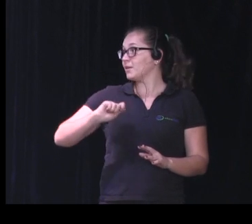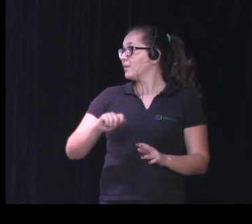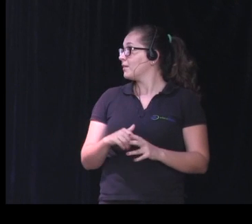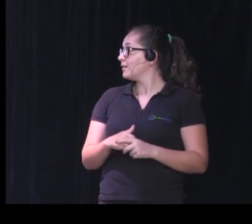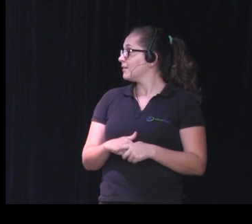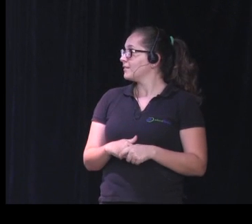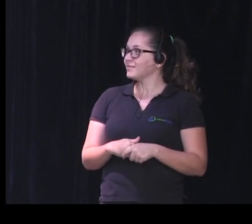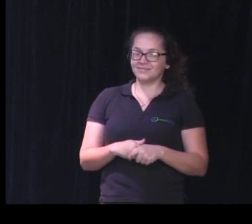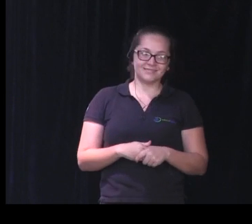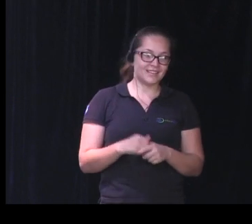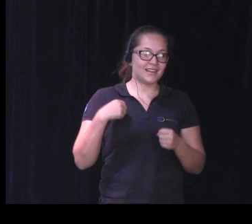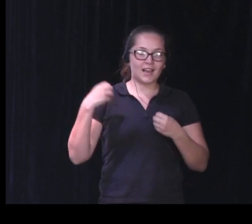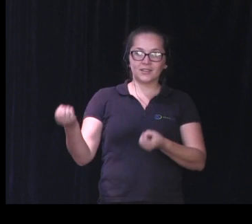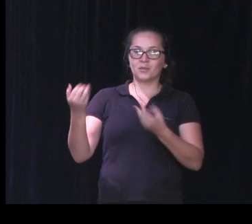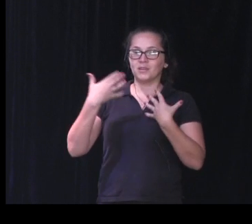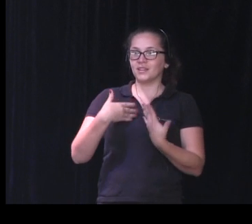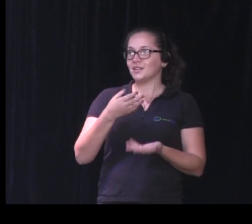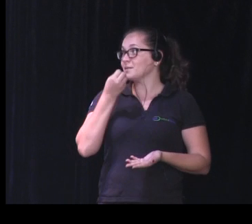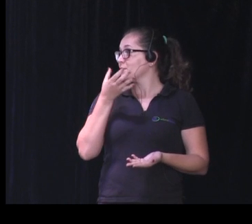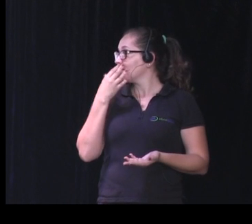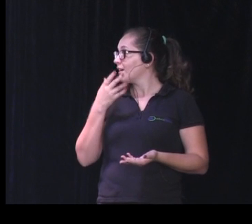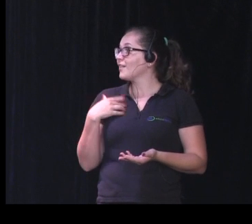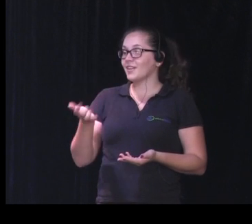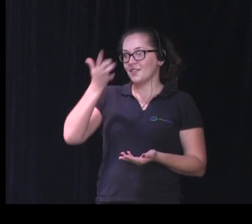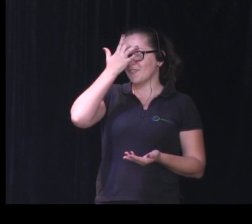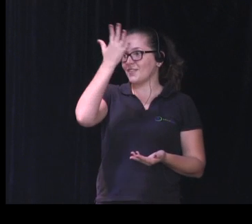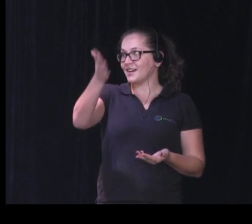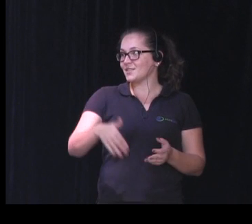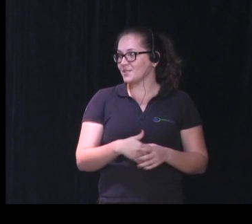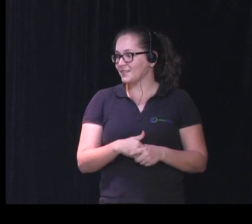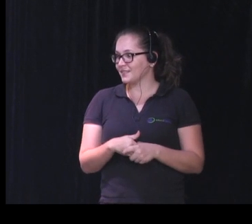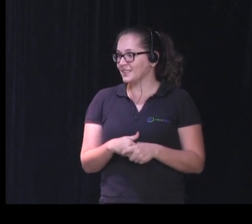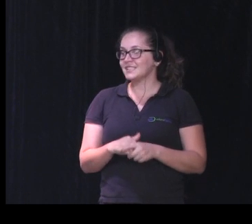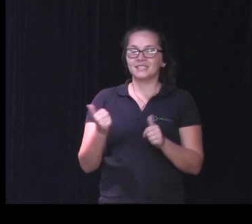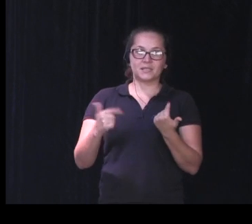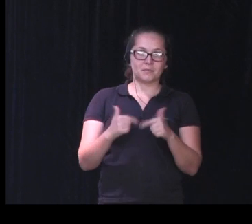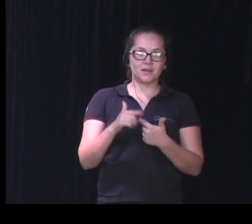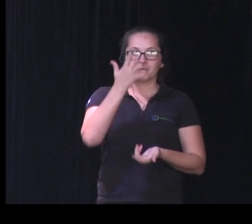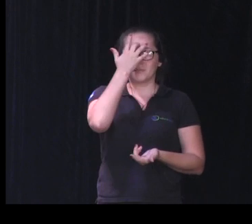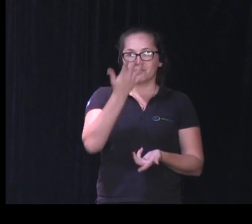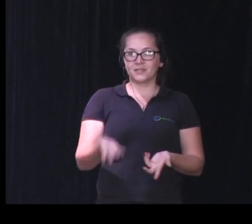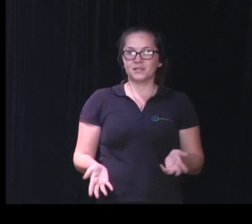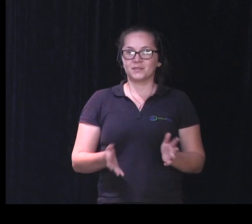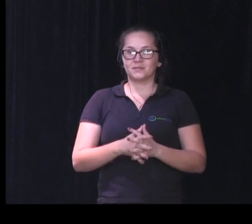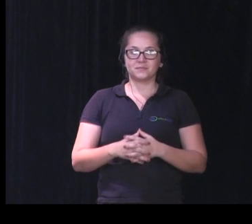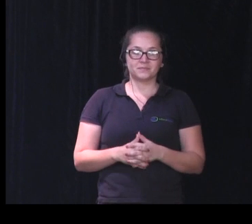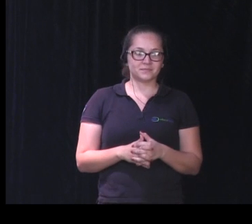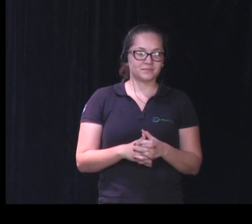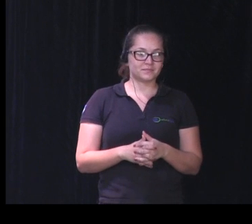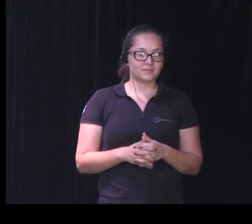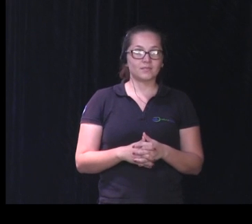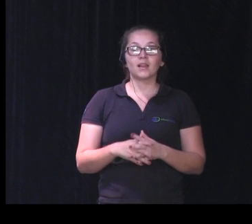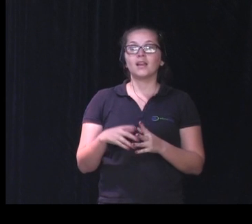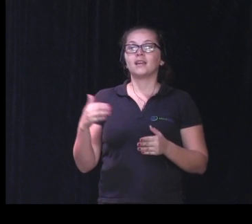coroa espanhola durante 300 anos. Estão me dando aqui Aqui vai ficar mais fácil de trabalhar.